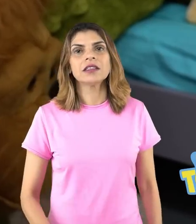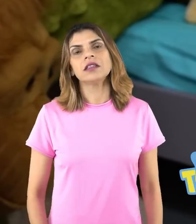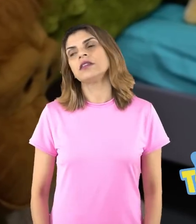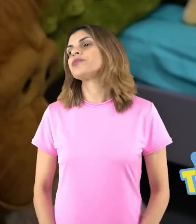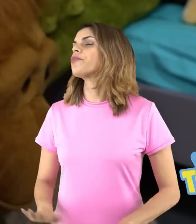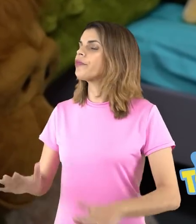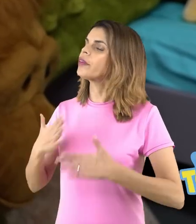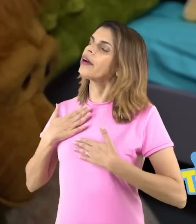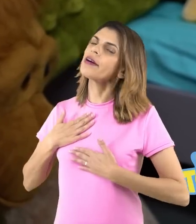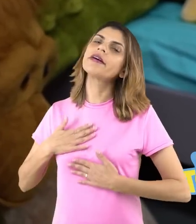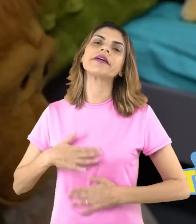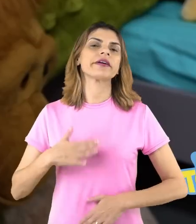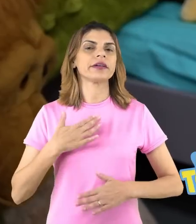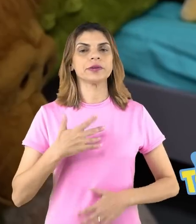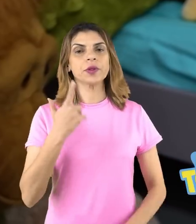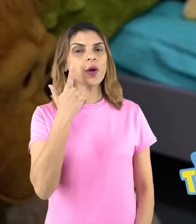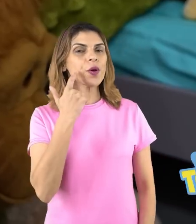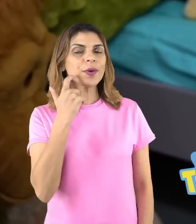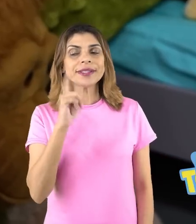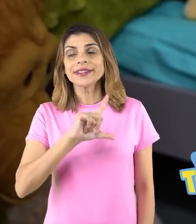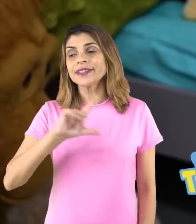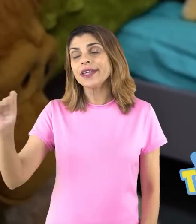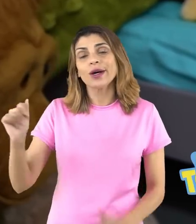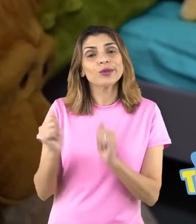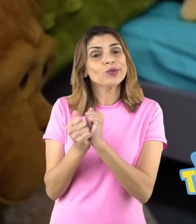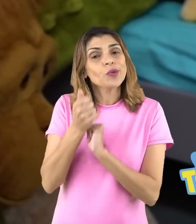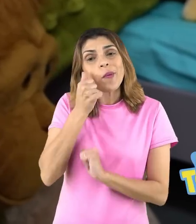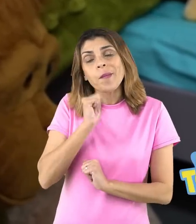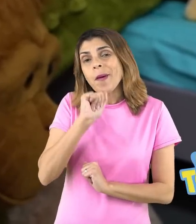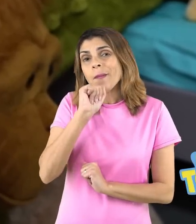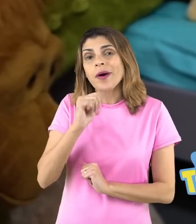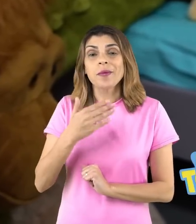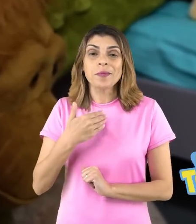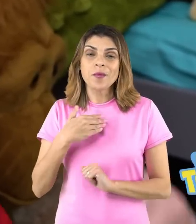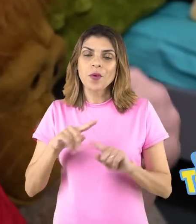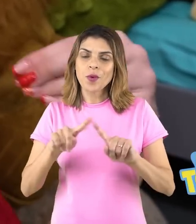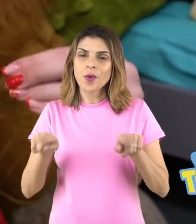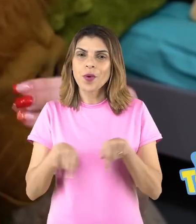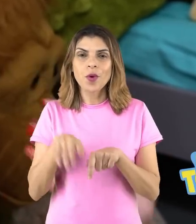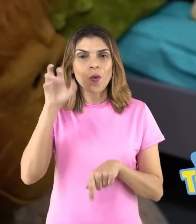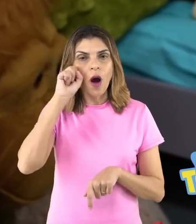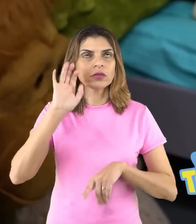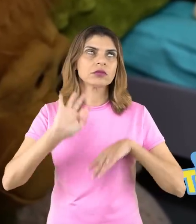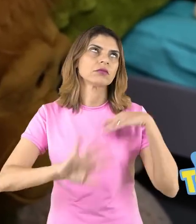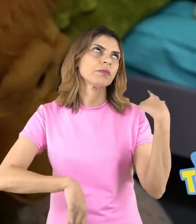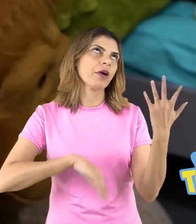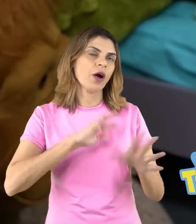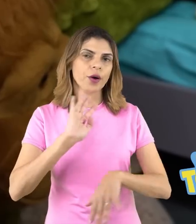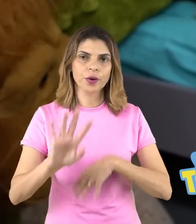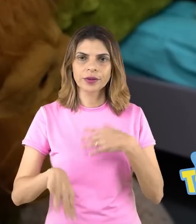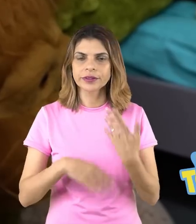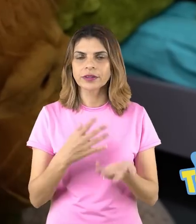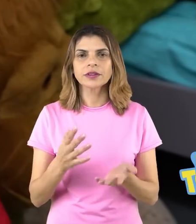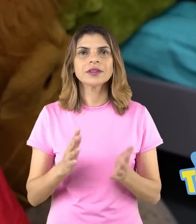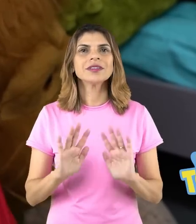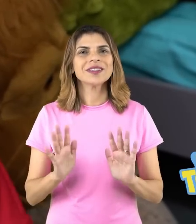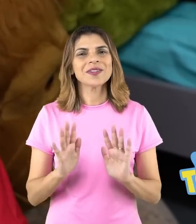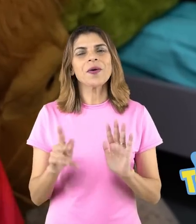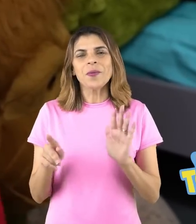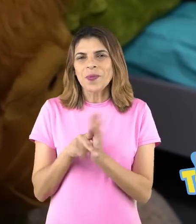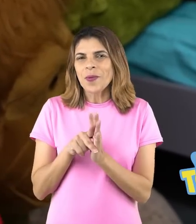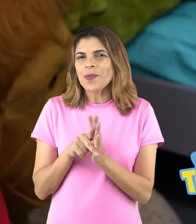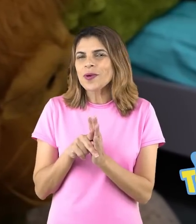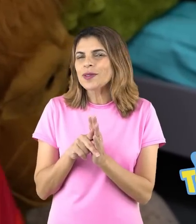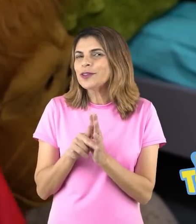Relaxa hein meninas o Lucas saiu com a minha mãe e o meu quarto tá uma bagunça vamos fazer o nosso